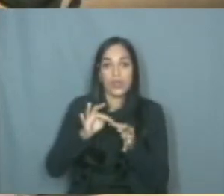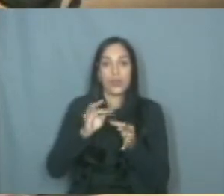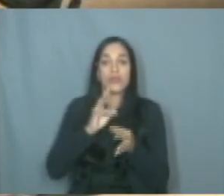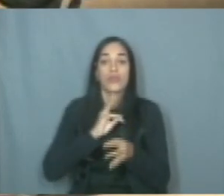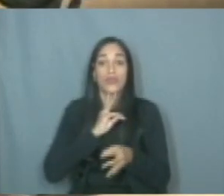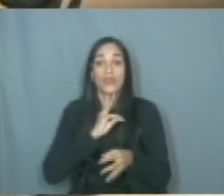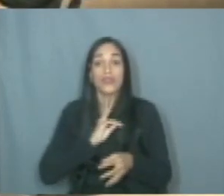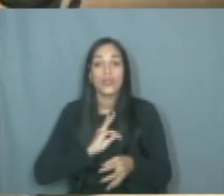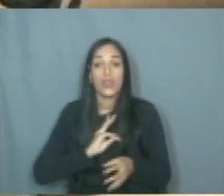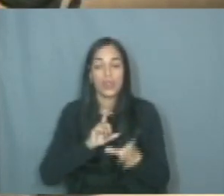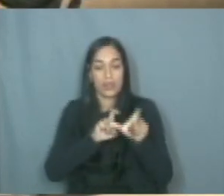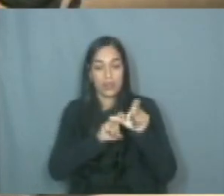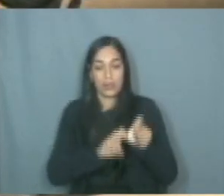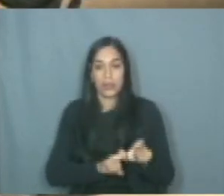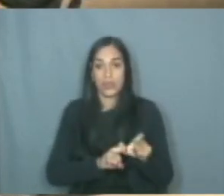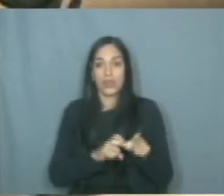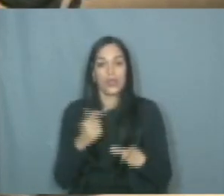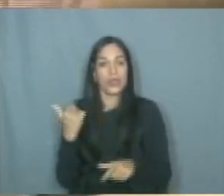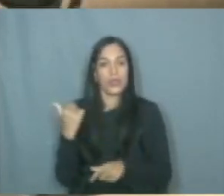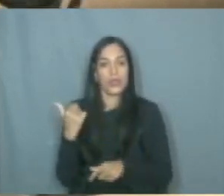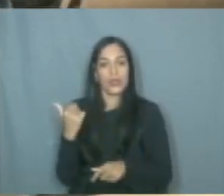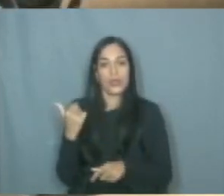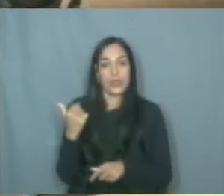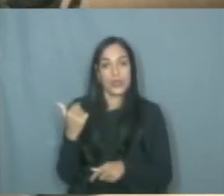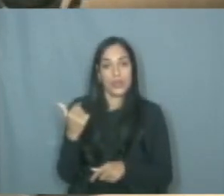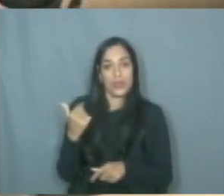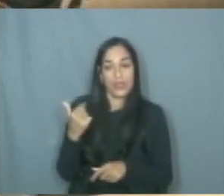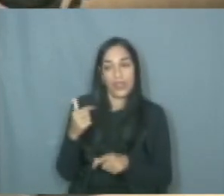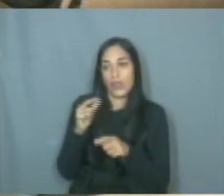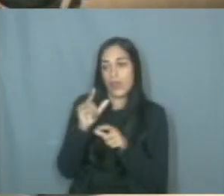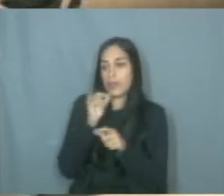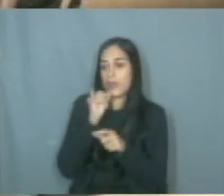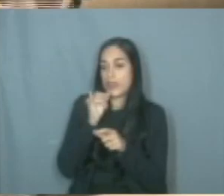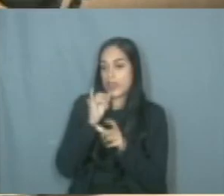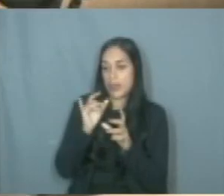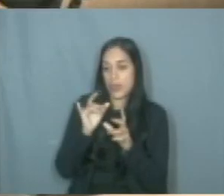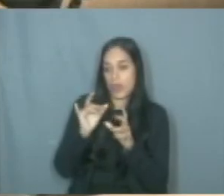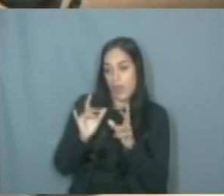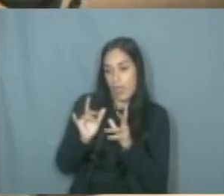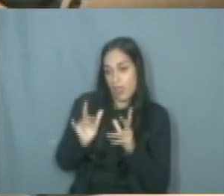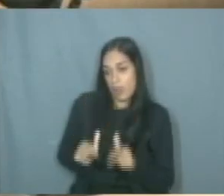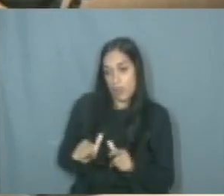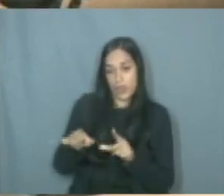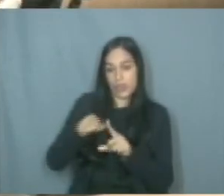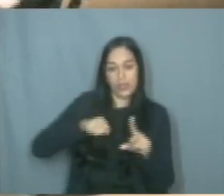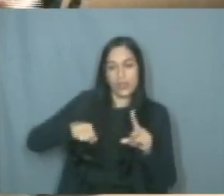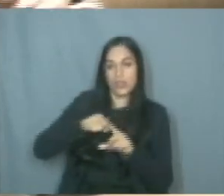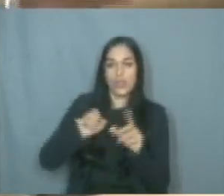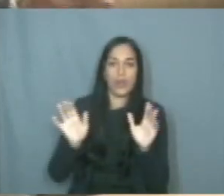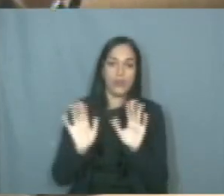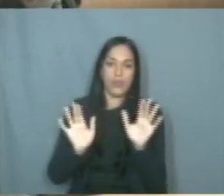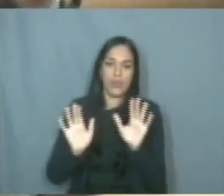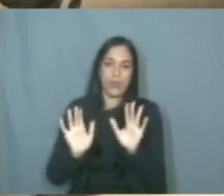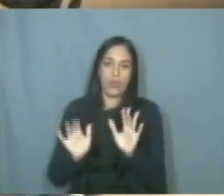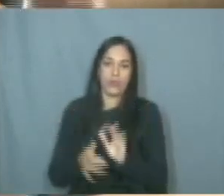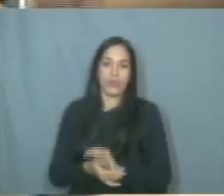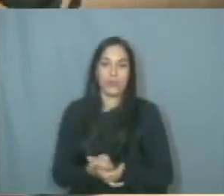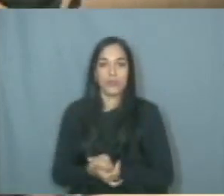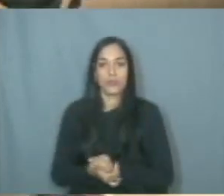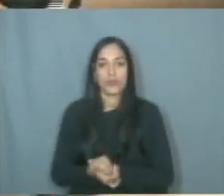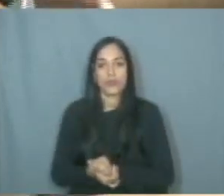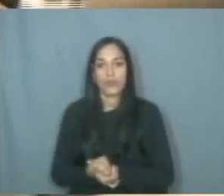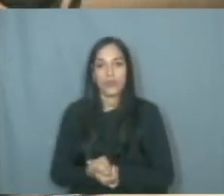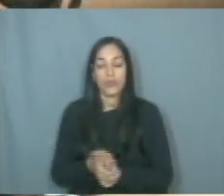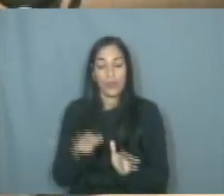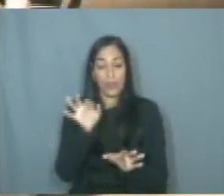viciados. Repito, não se trata de uma higienização social. Se trata da mais